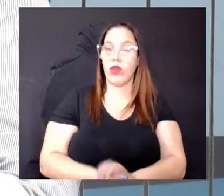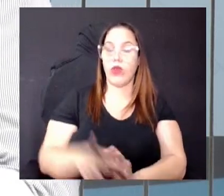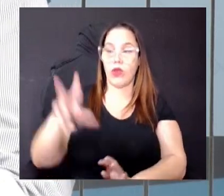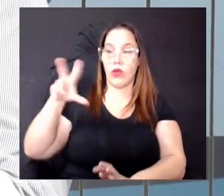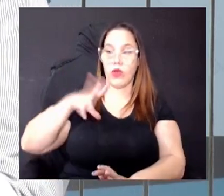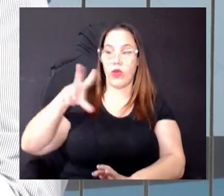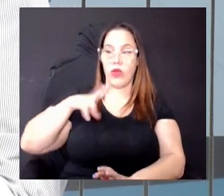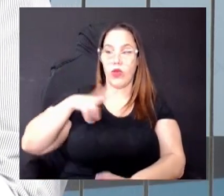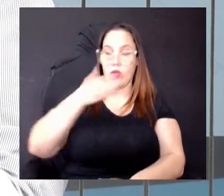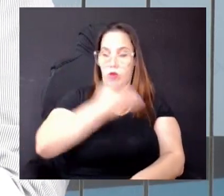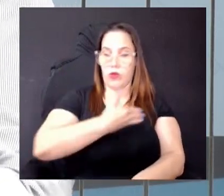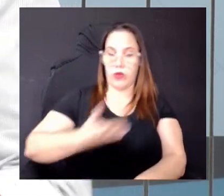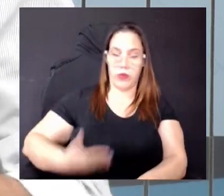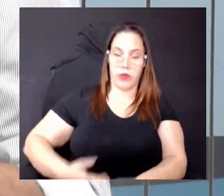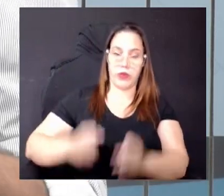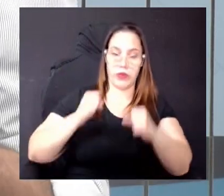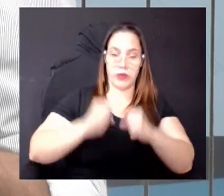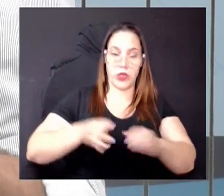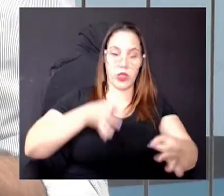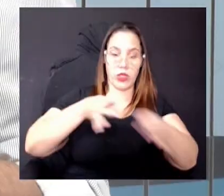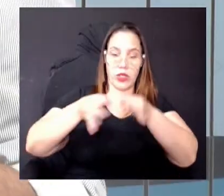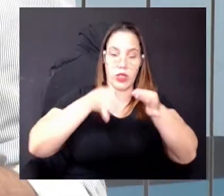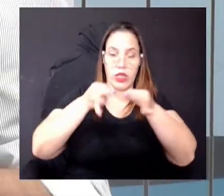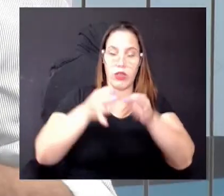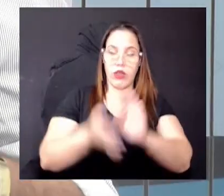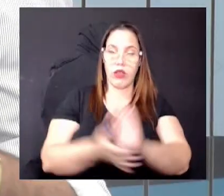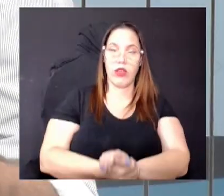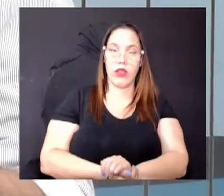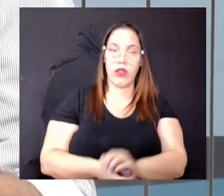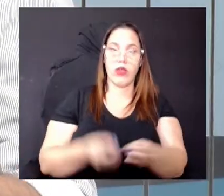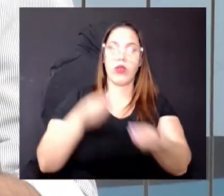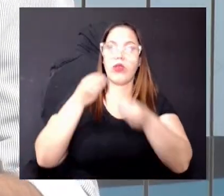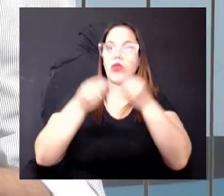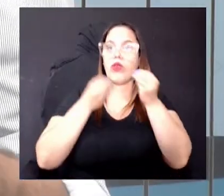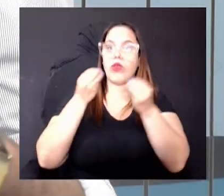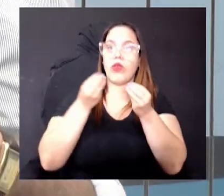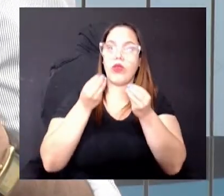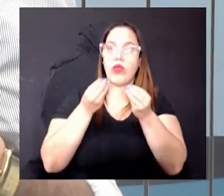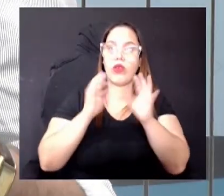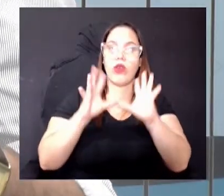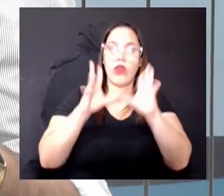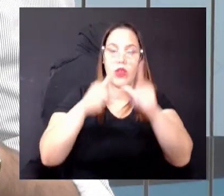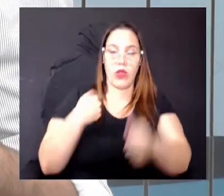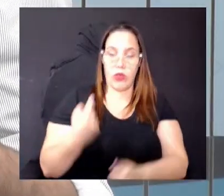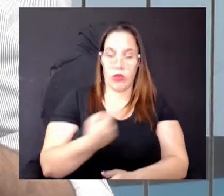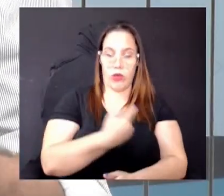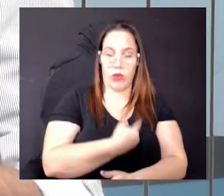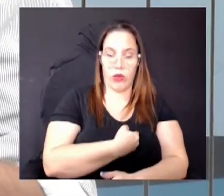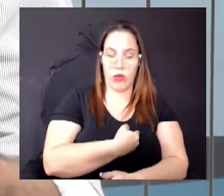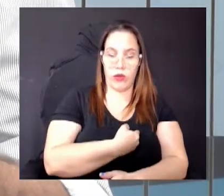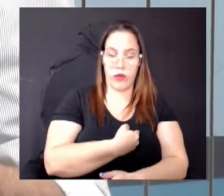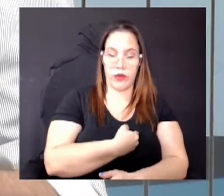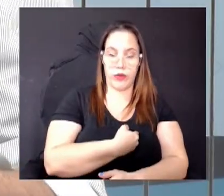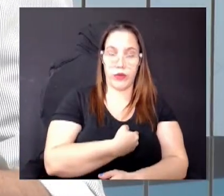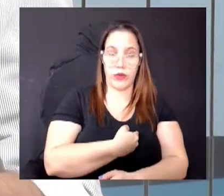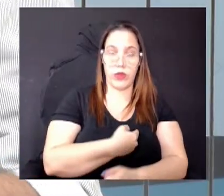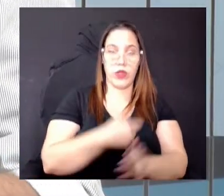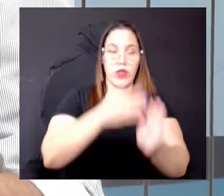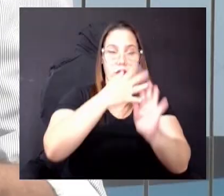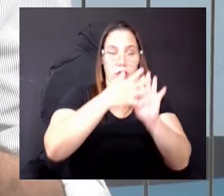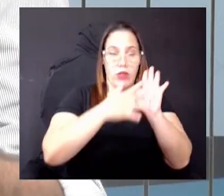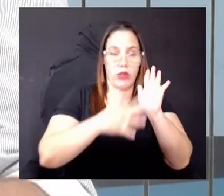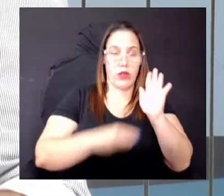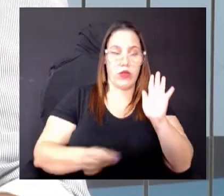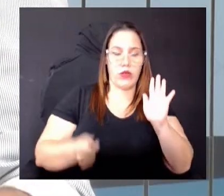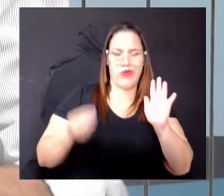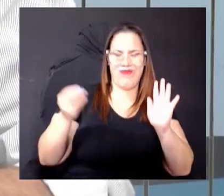público possa se organizar. Como se trata de uma medida que envolve todos nós, isso deveria já estar no calendário há mais tempo, de